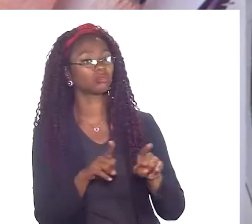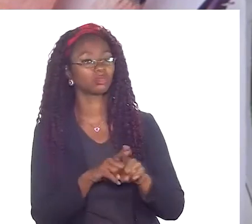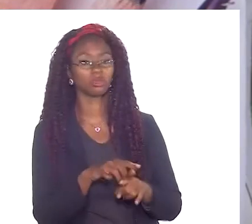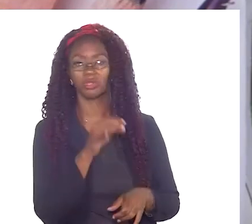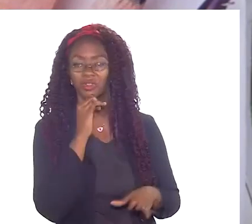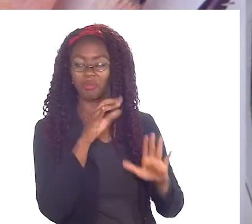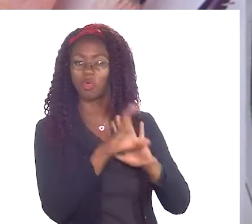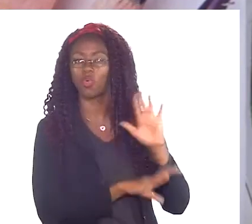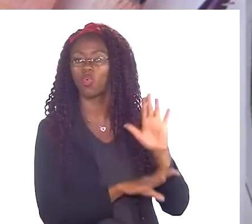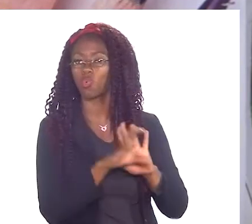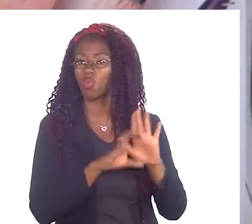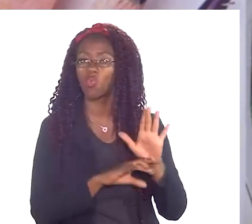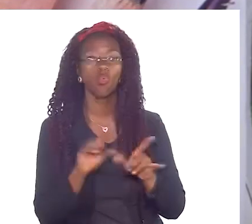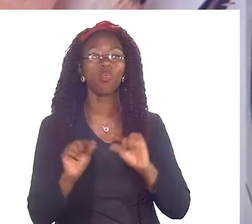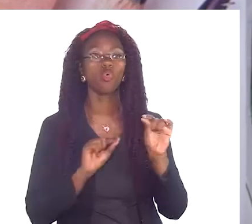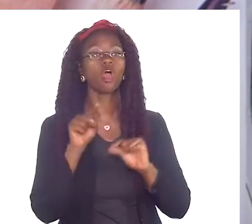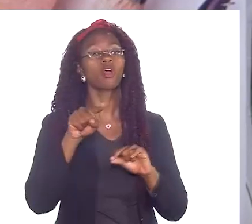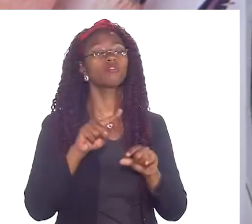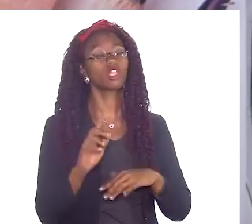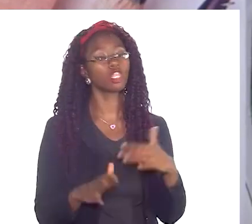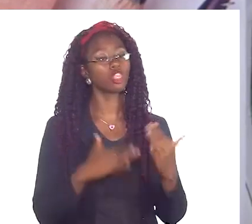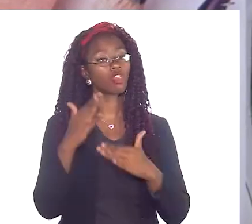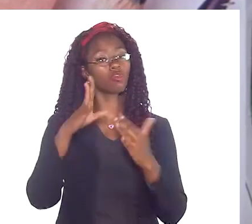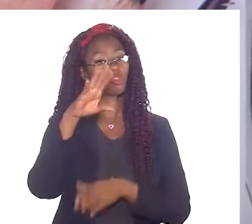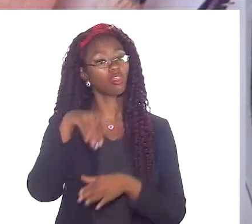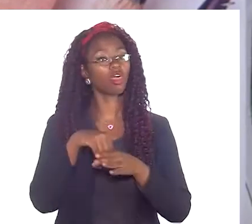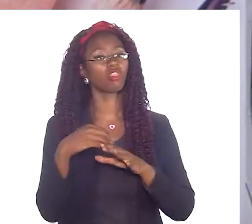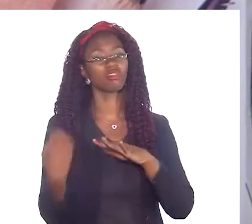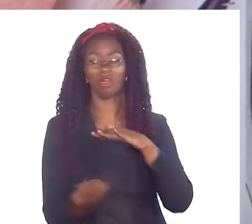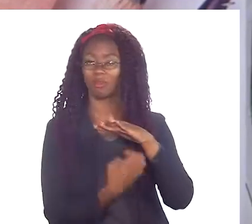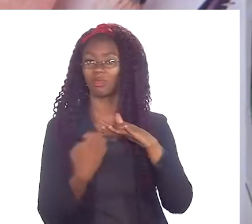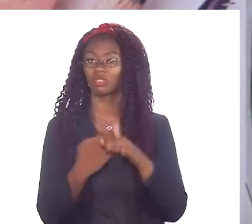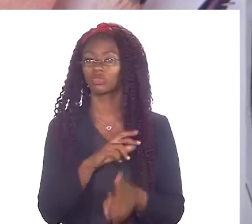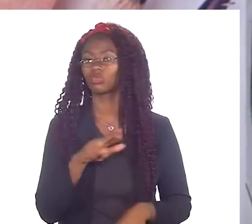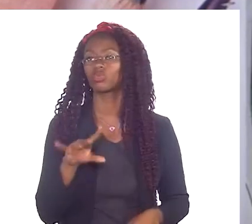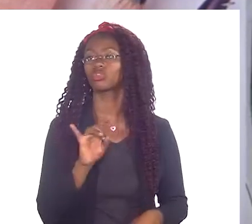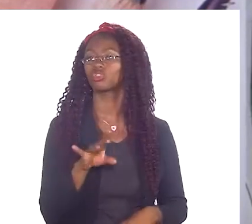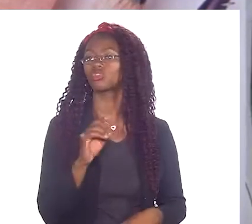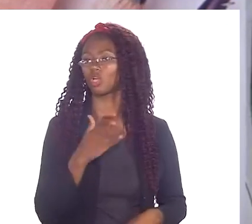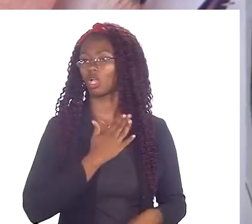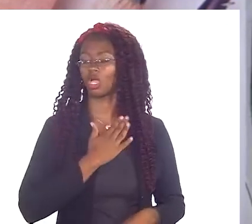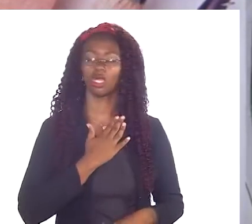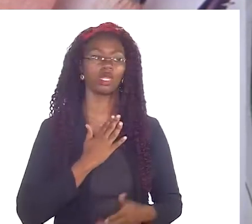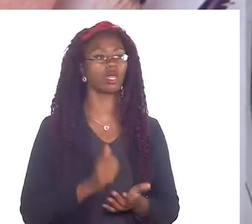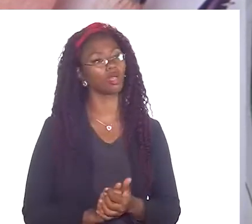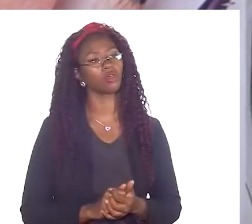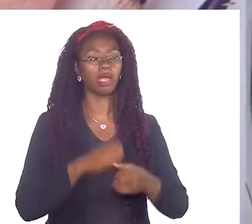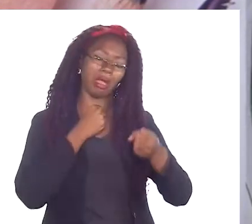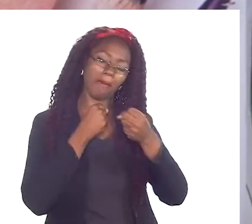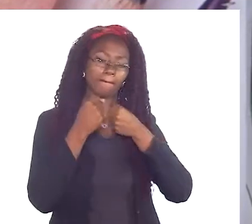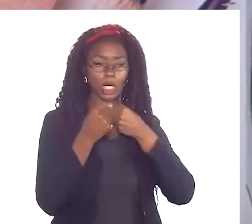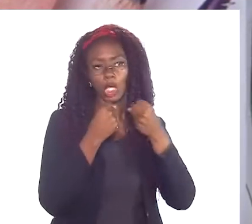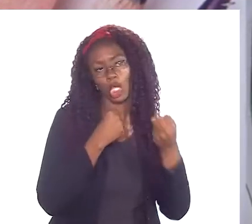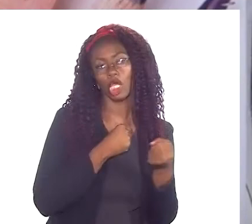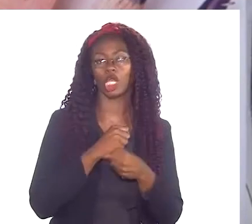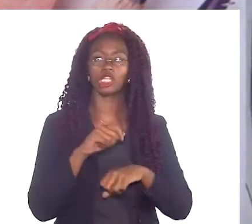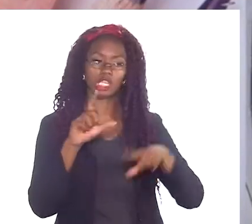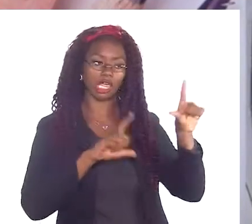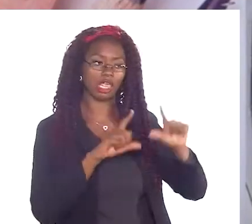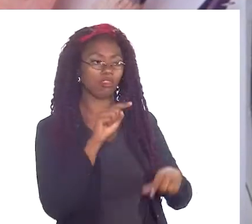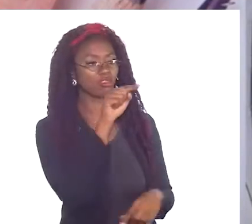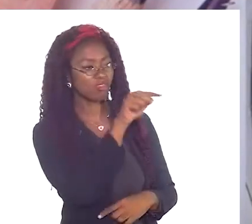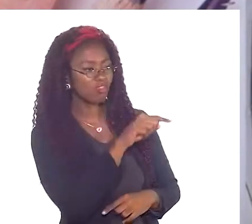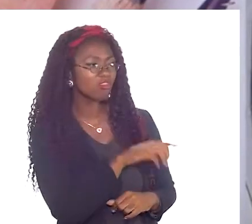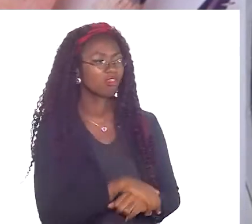vocês falaram, essa questão do currículo de você dizer o que você desenvolveu na empresa, não só assim, por exemplo, no meu caso,